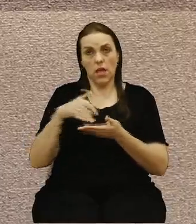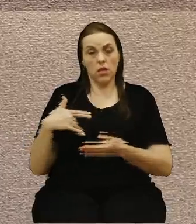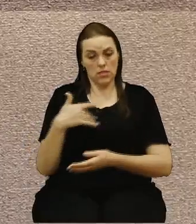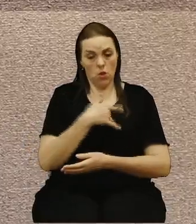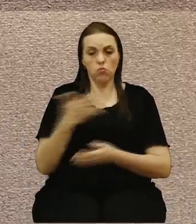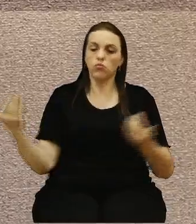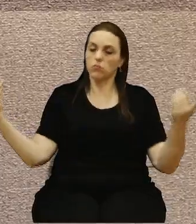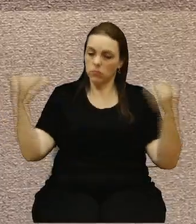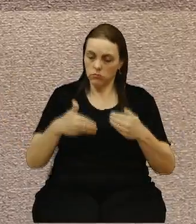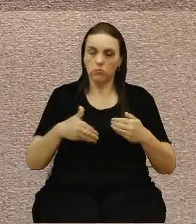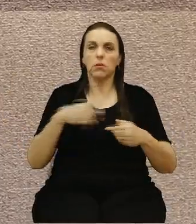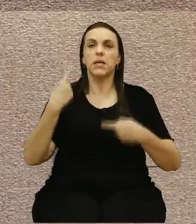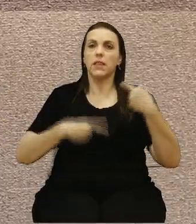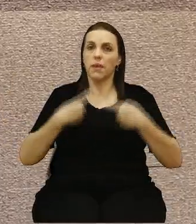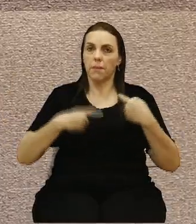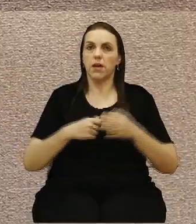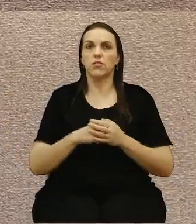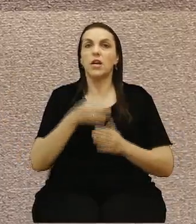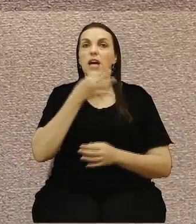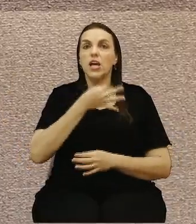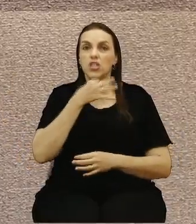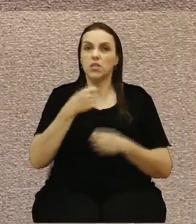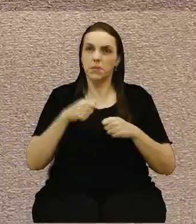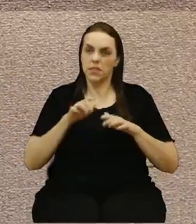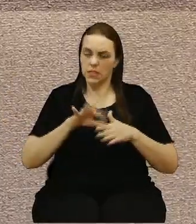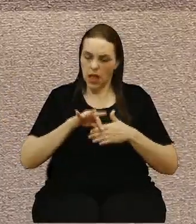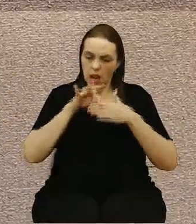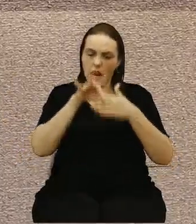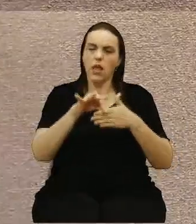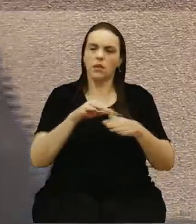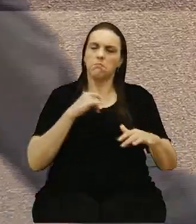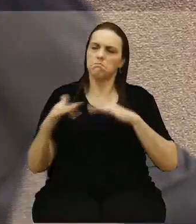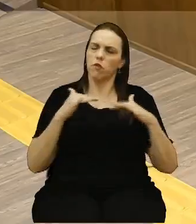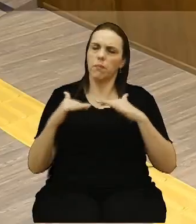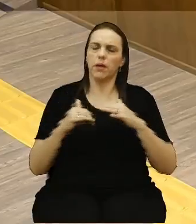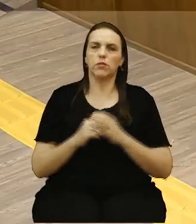a gente debater. Caxias do Sul tem que liderar esse movimento. Obrigado, presidente. Obrigado, vereador Ramon.